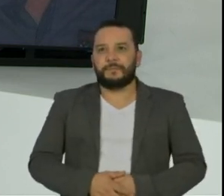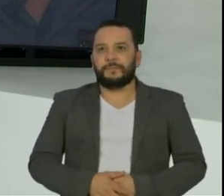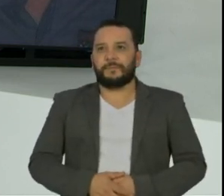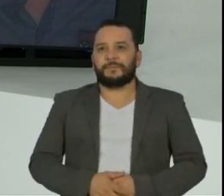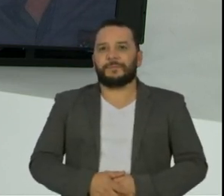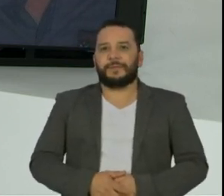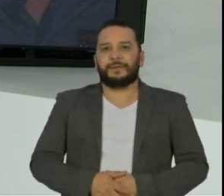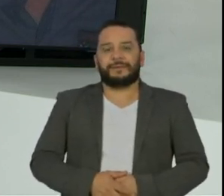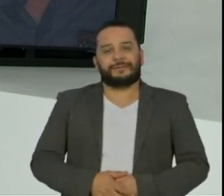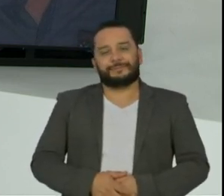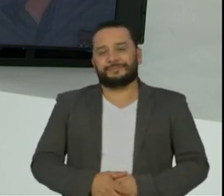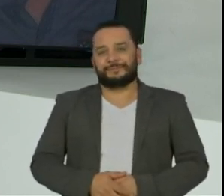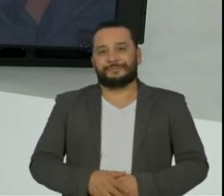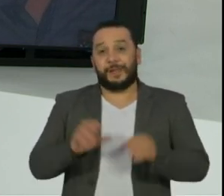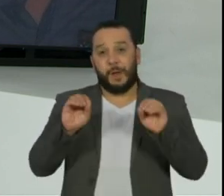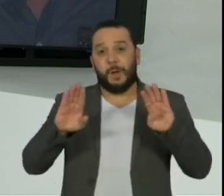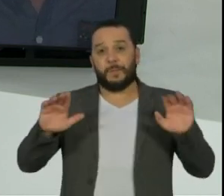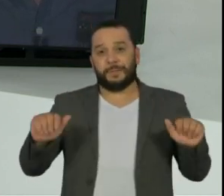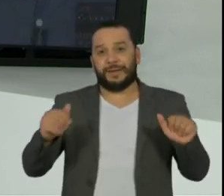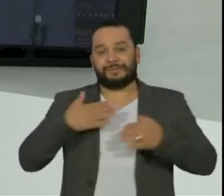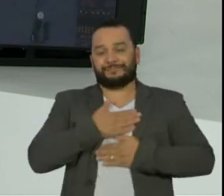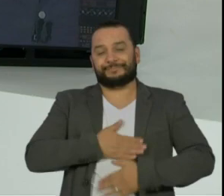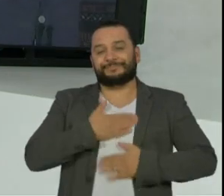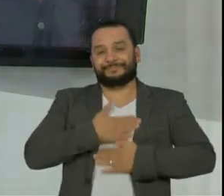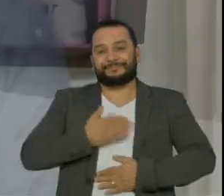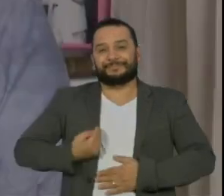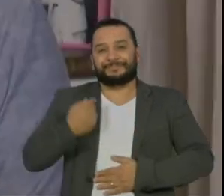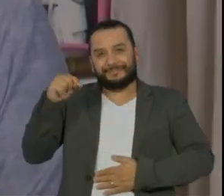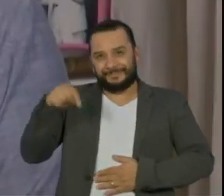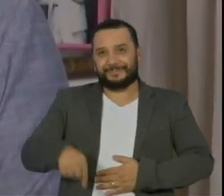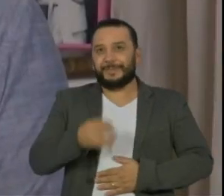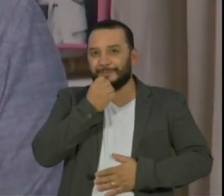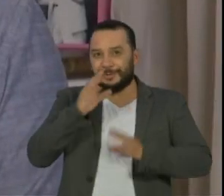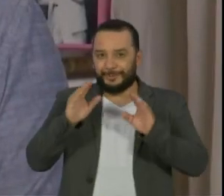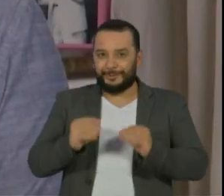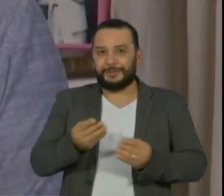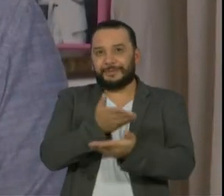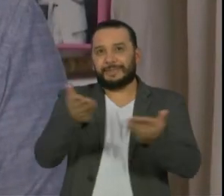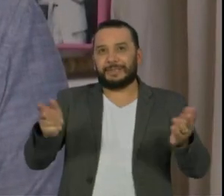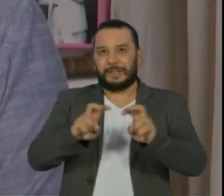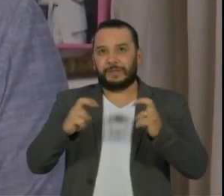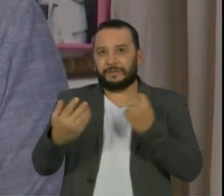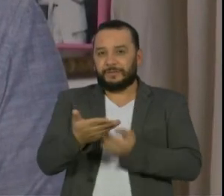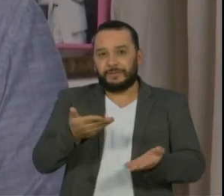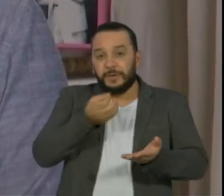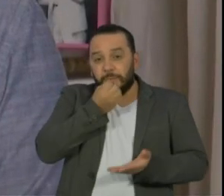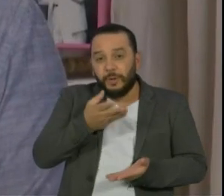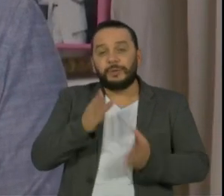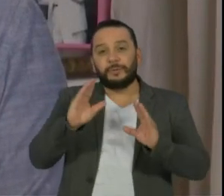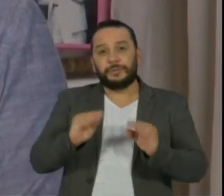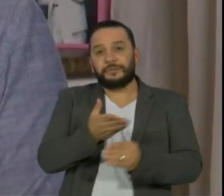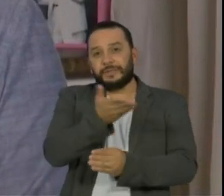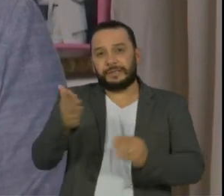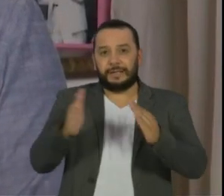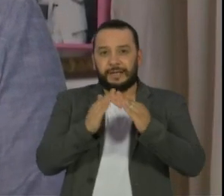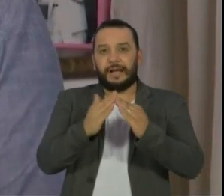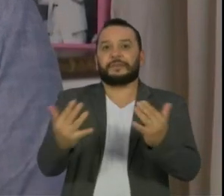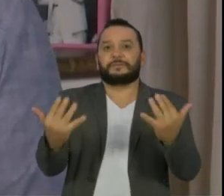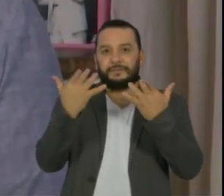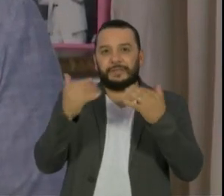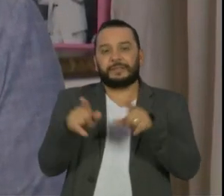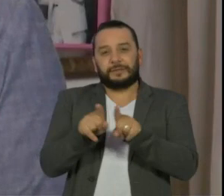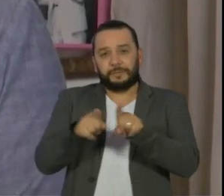Eba, que prazer enorme estar aqui, boa noite, galera da bancada aí do Roda Viva, boa noite para todo mundo que está em casa nos assistindo também,